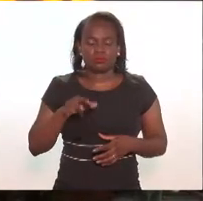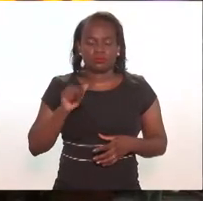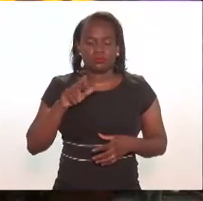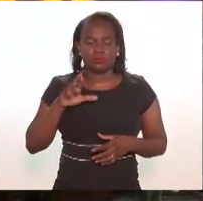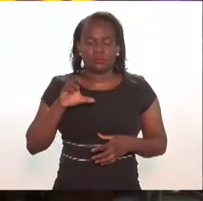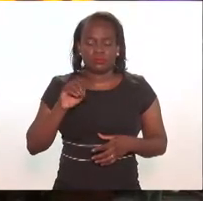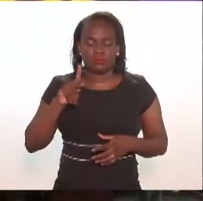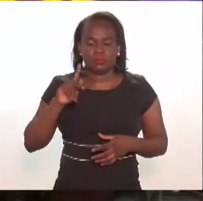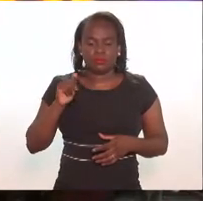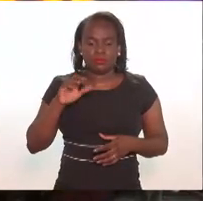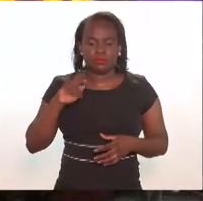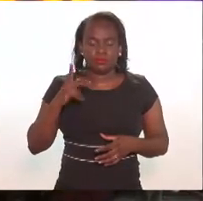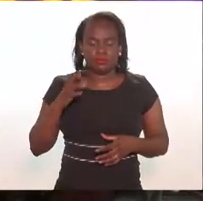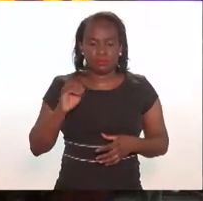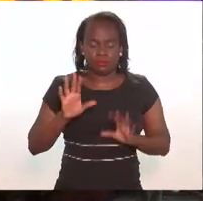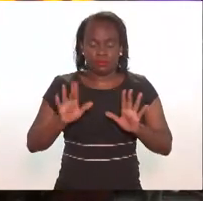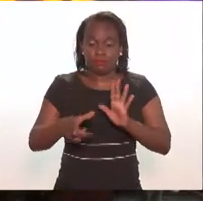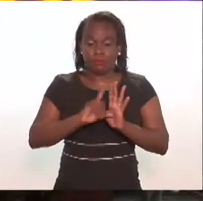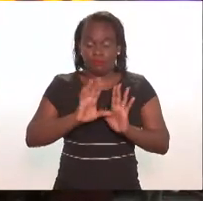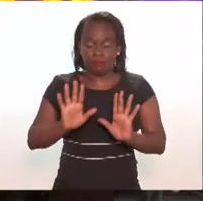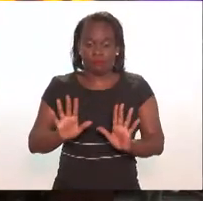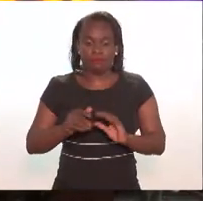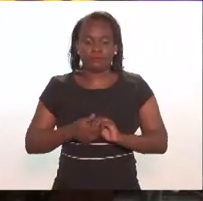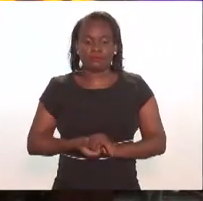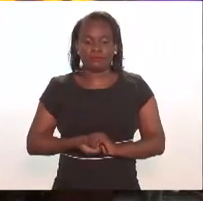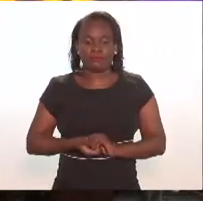Márcio Pacheco, antes, porém...